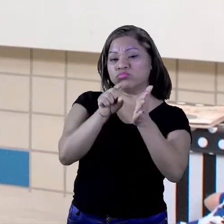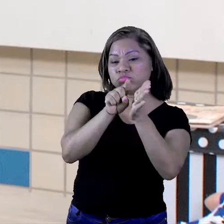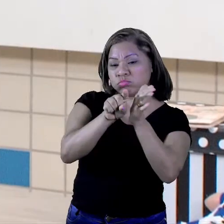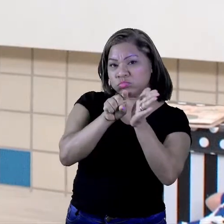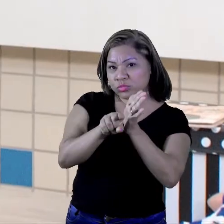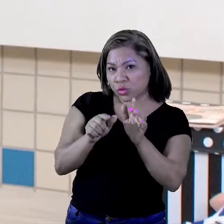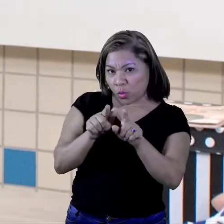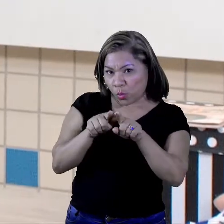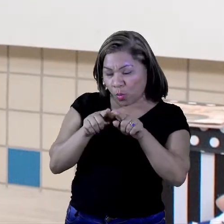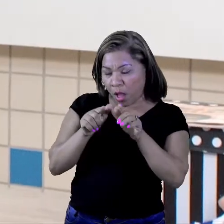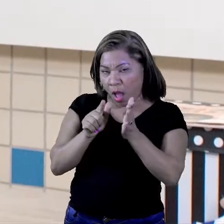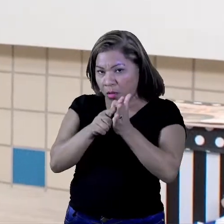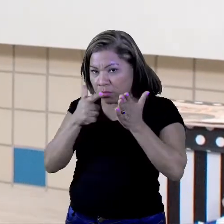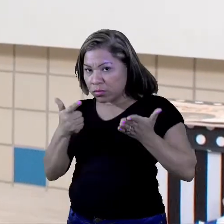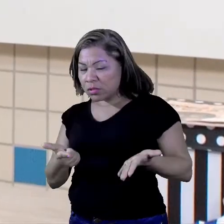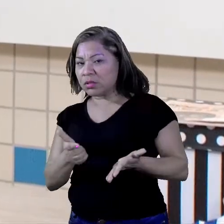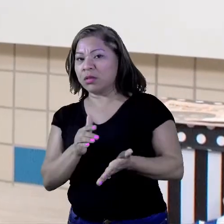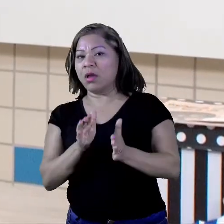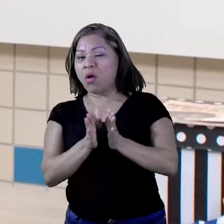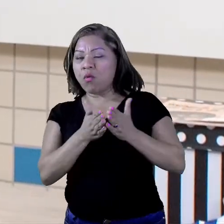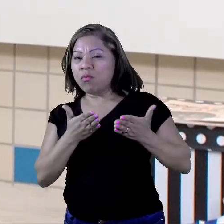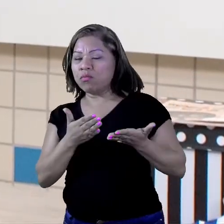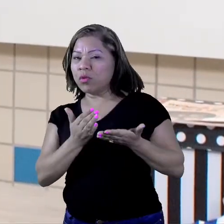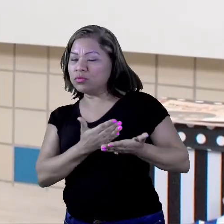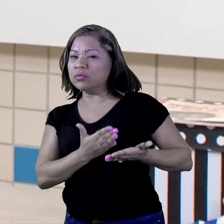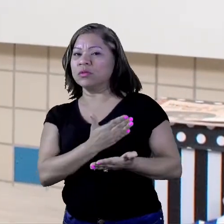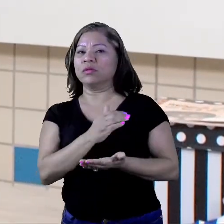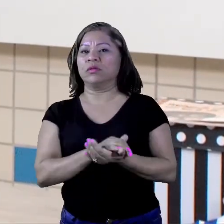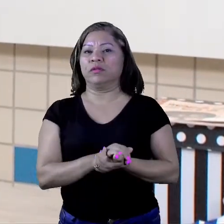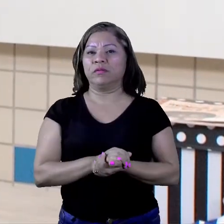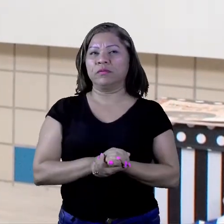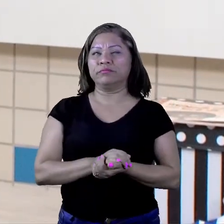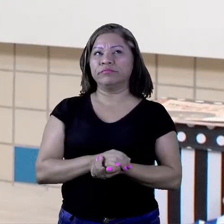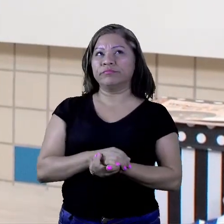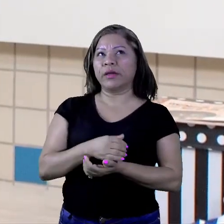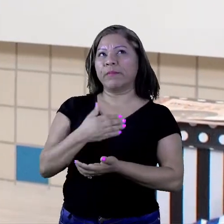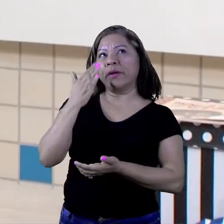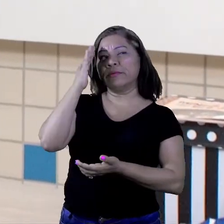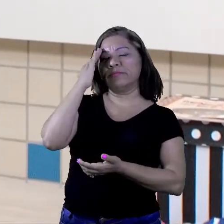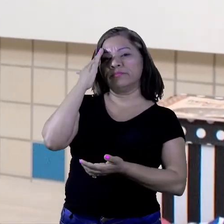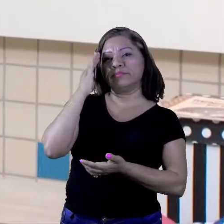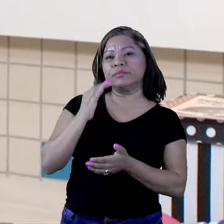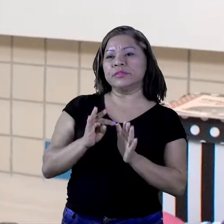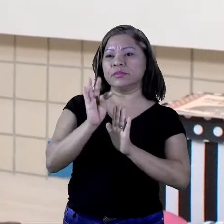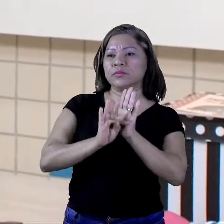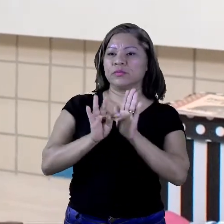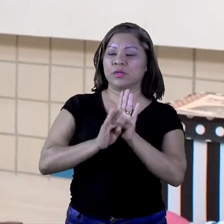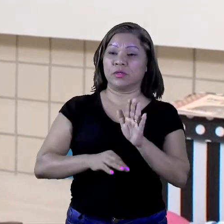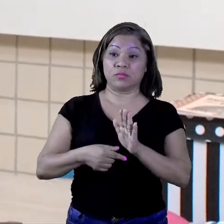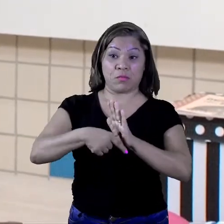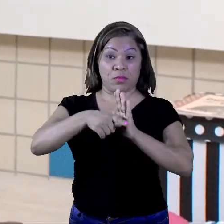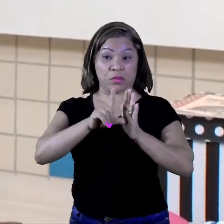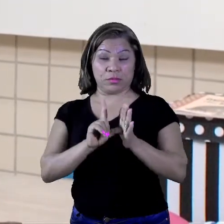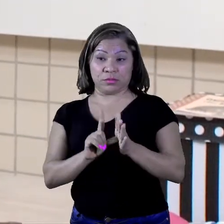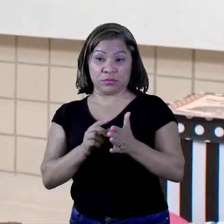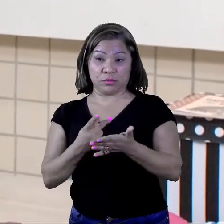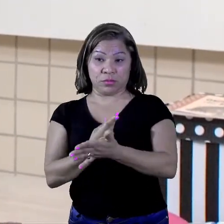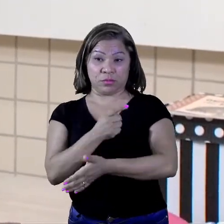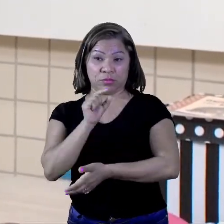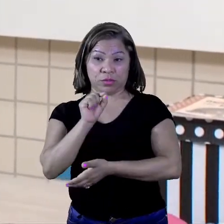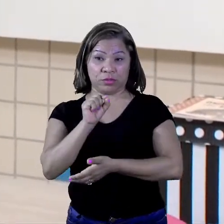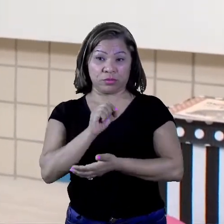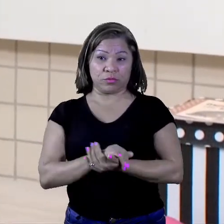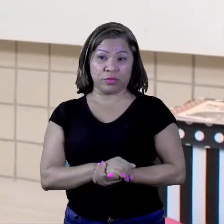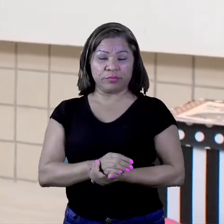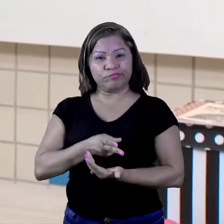vamos tentar entender o texto, certo? Mas antes, o que acontece? Toda vez que o